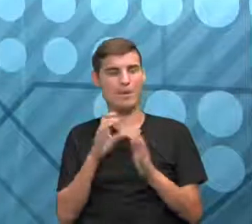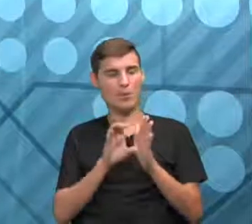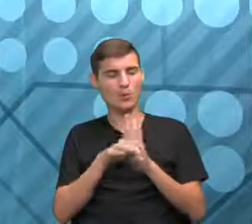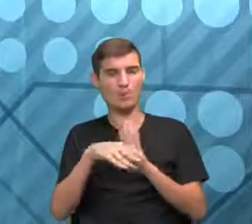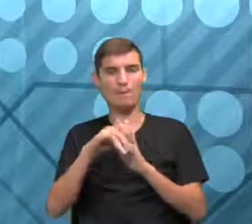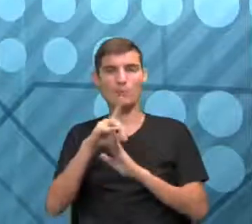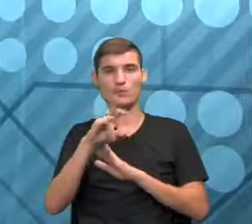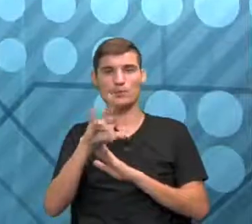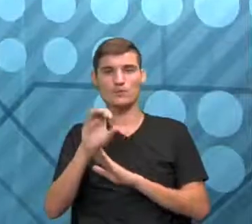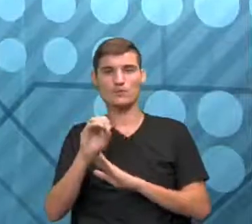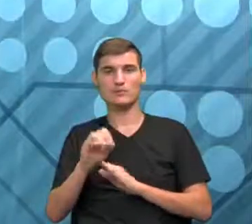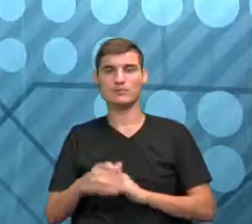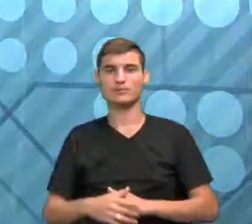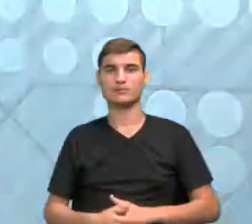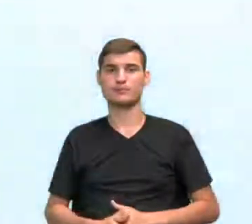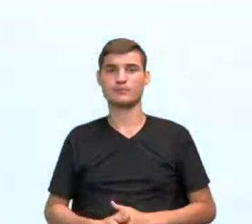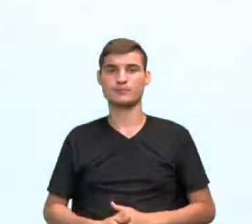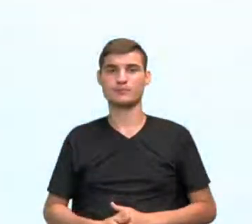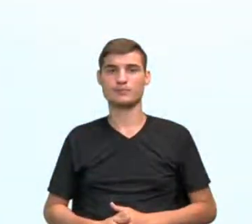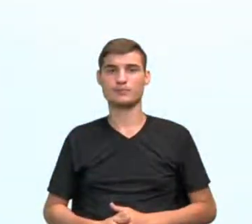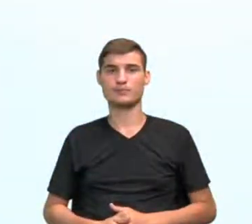de modulação e demodulação.